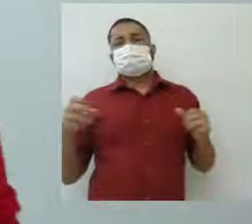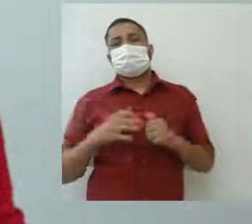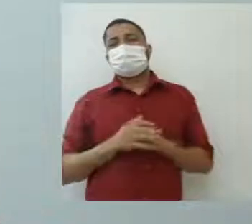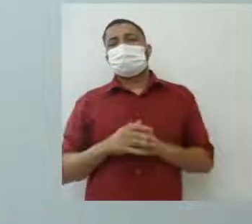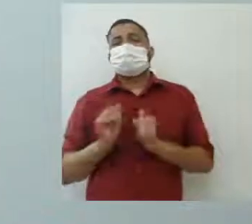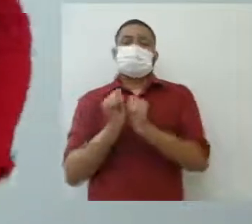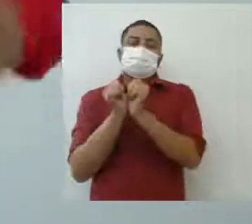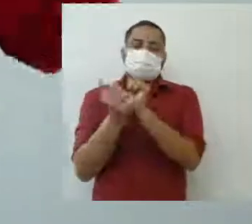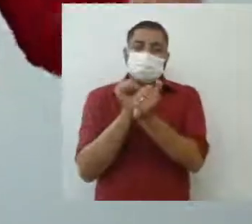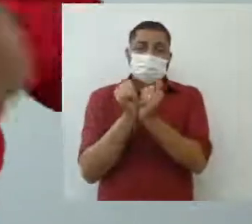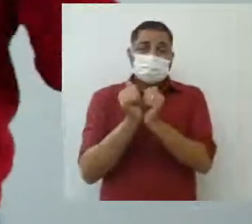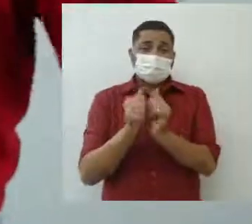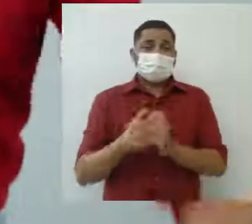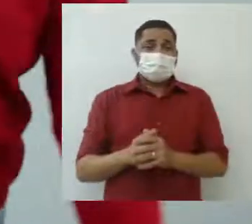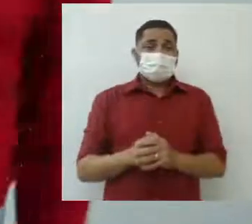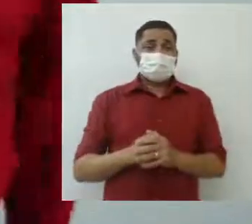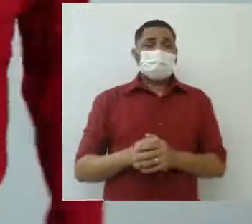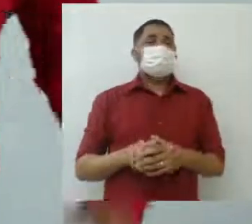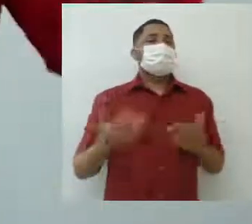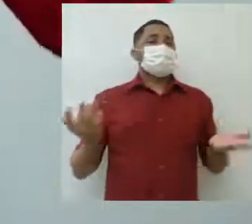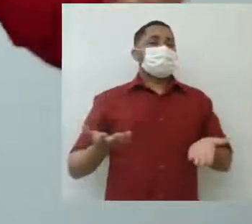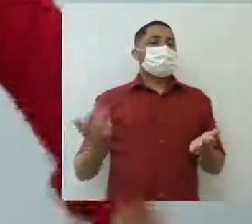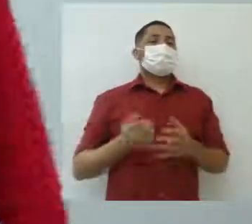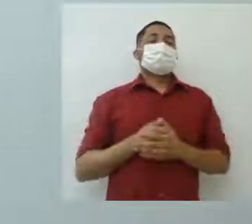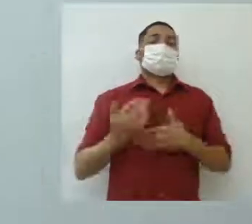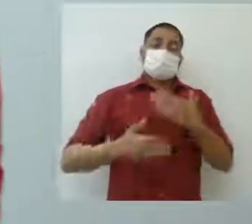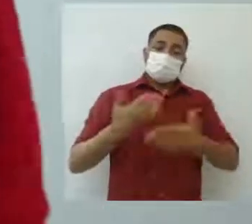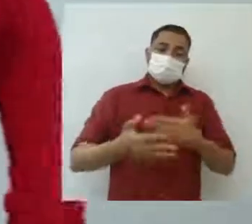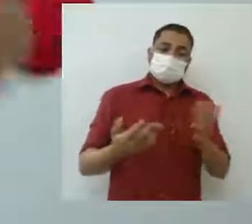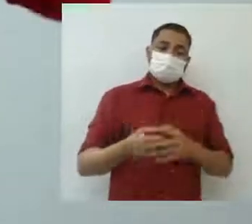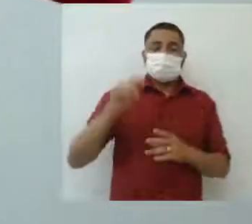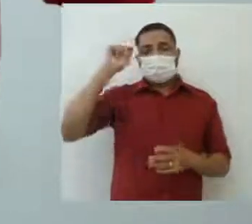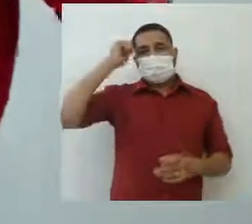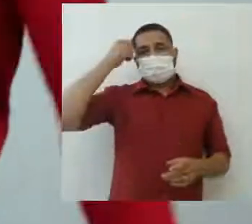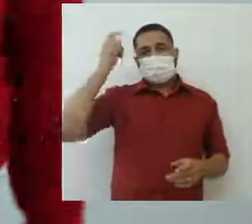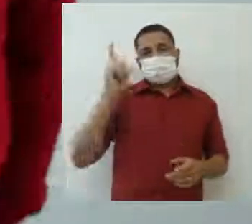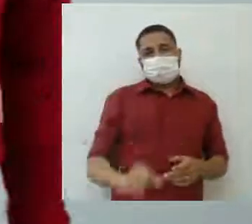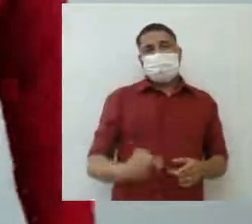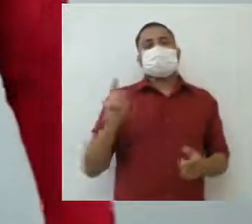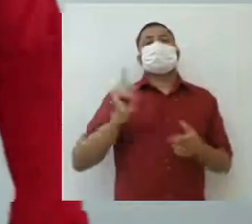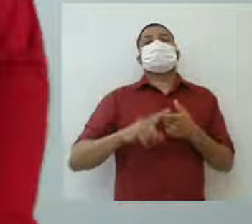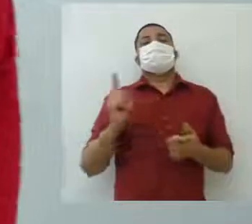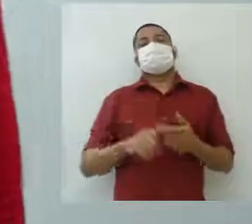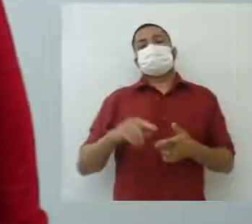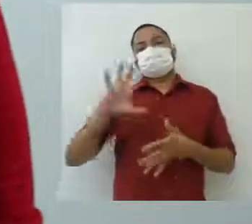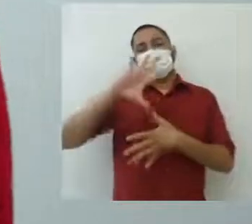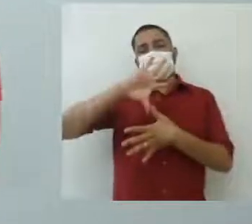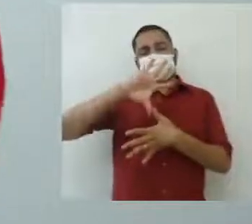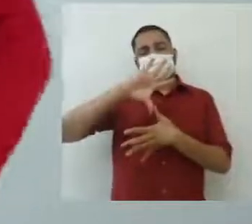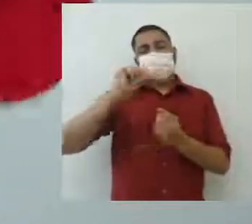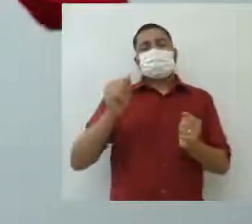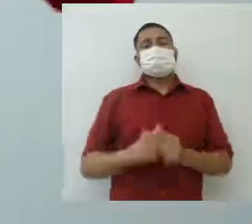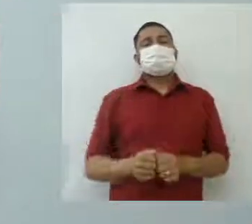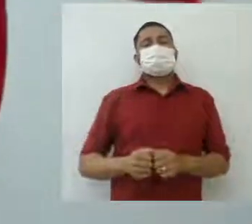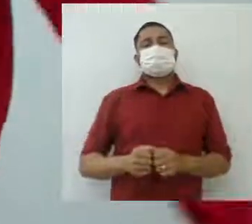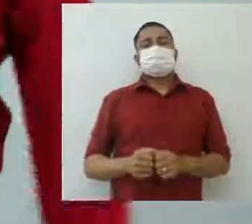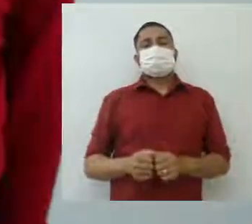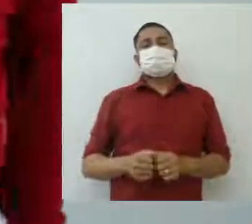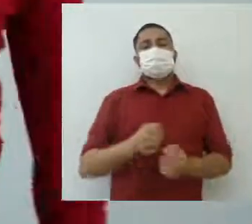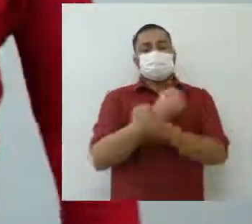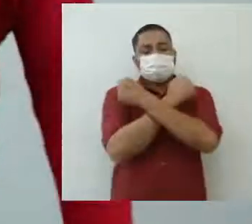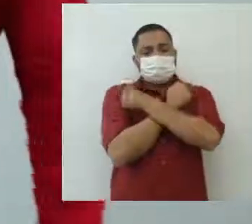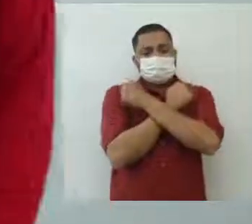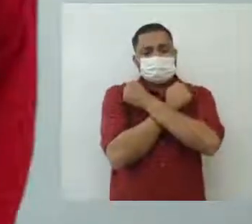da escravidão, é isso, moderna, na África e nas Américas. Então, um